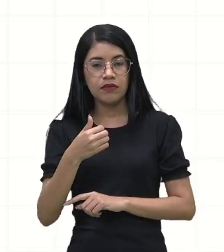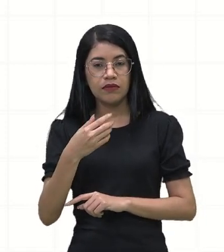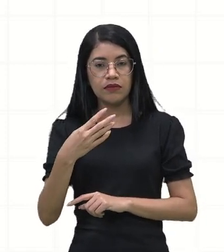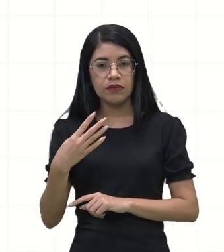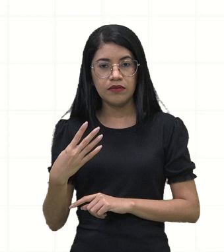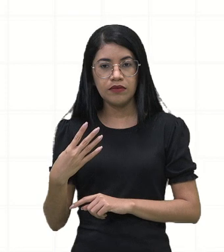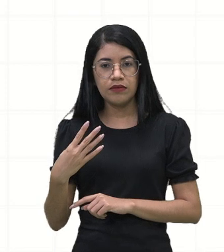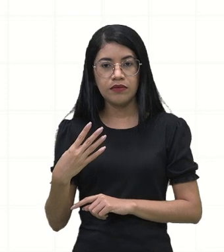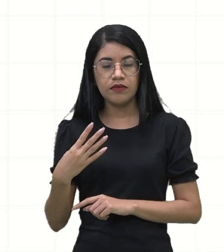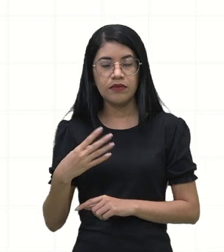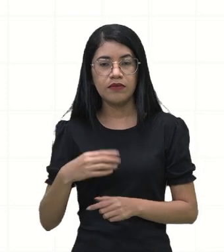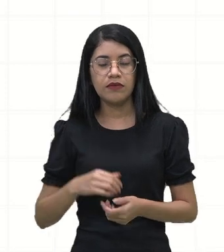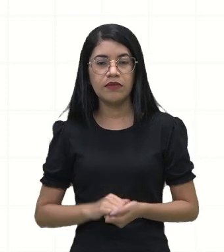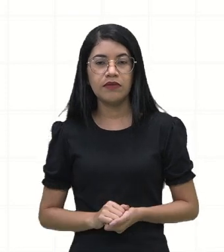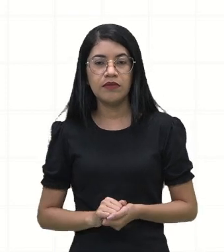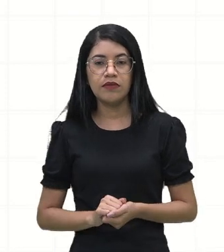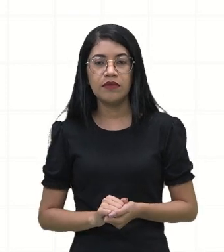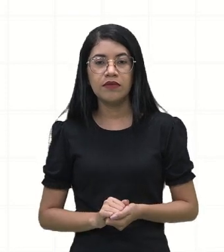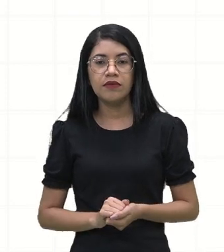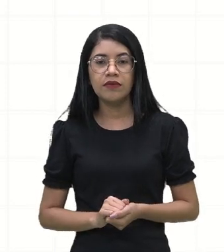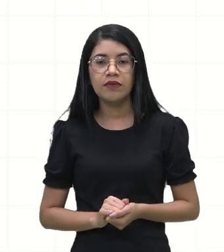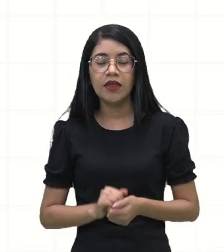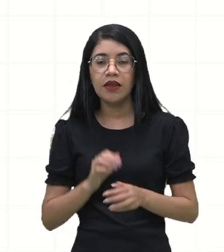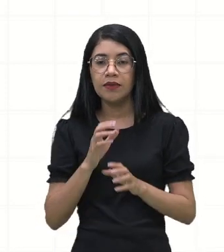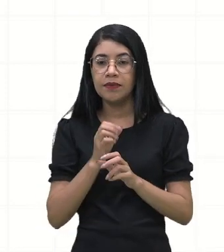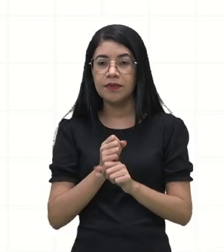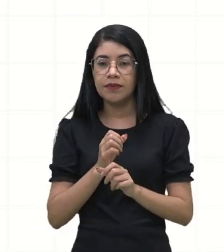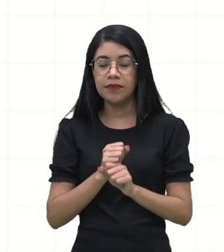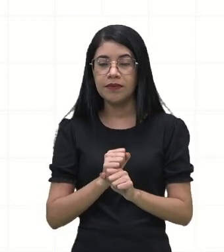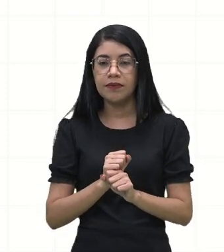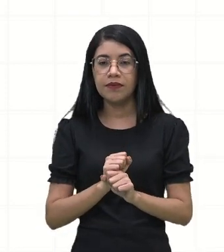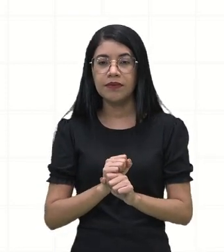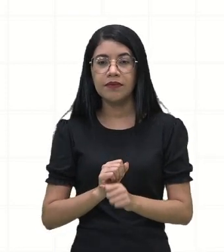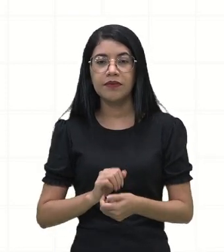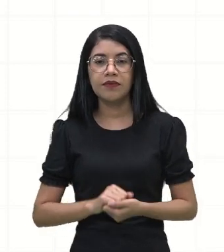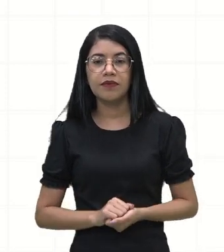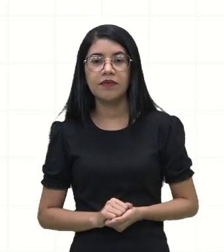E multiplicamos.